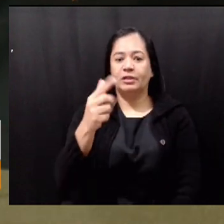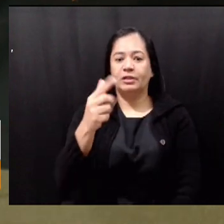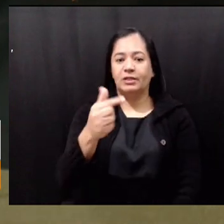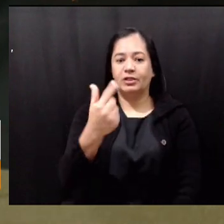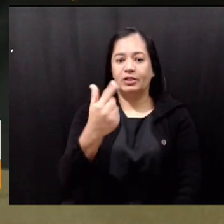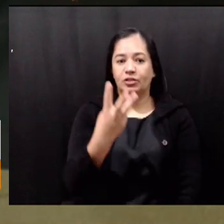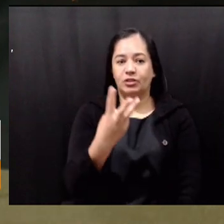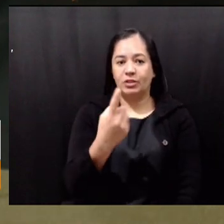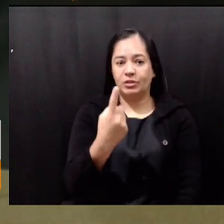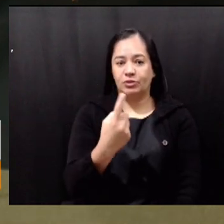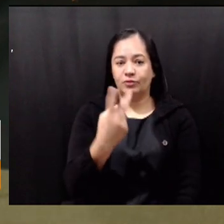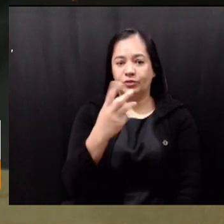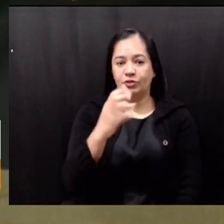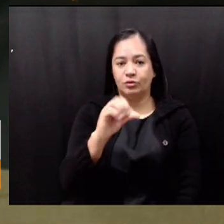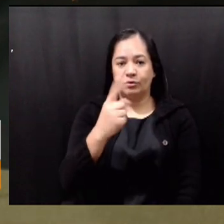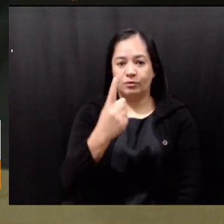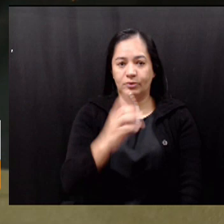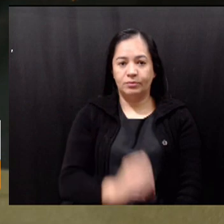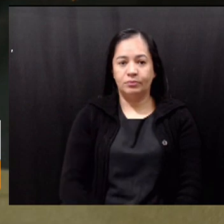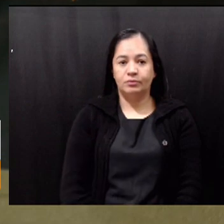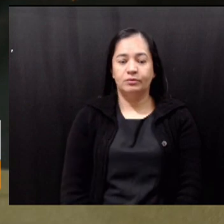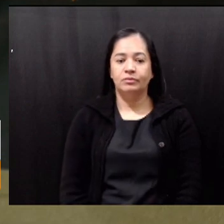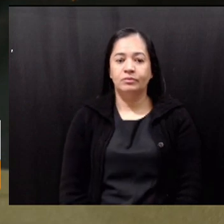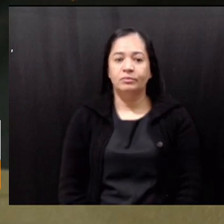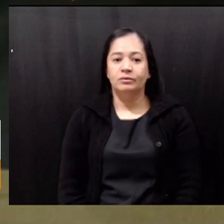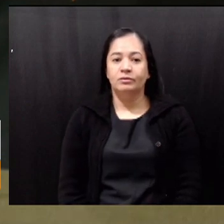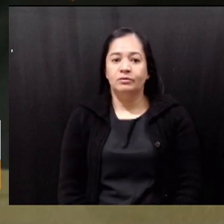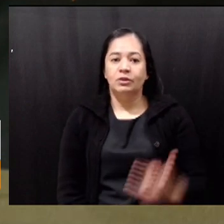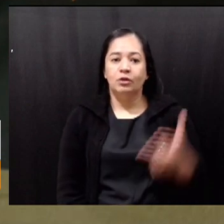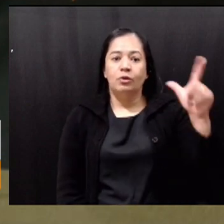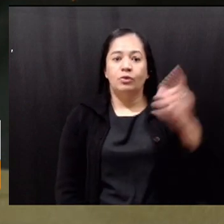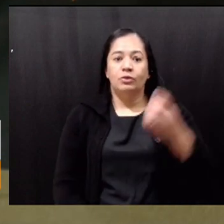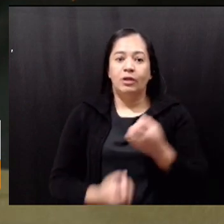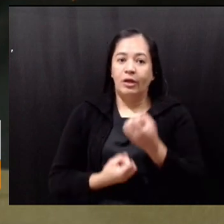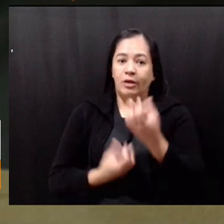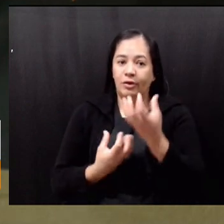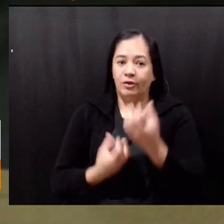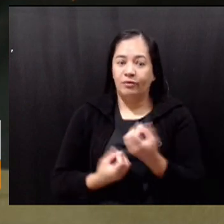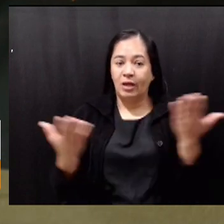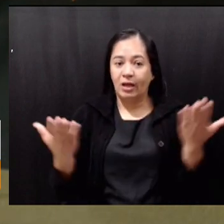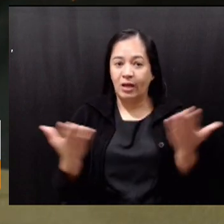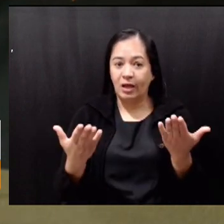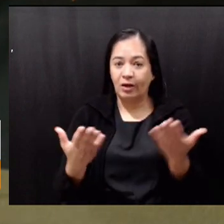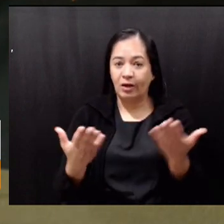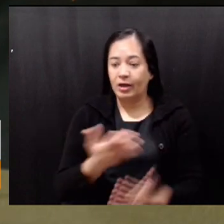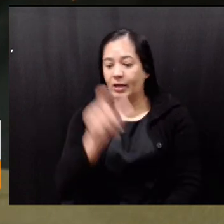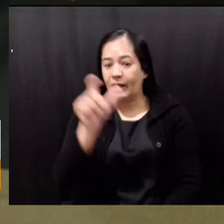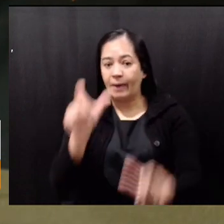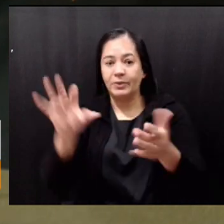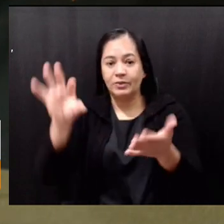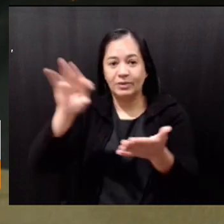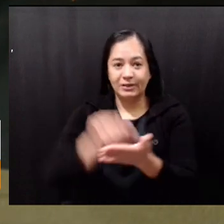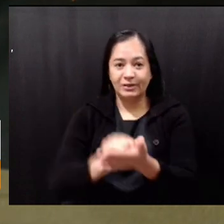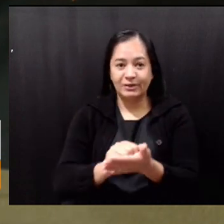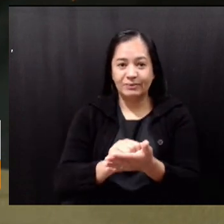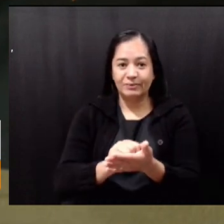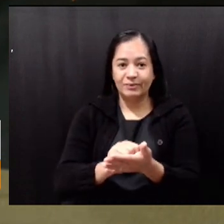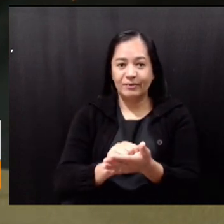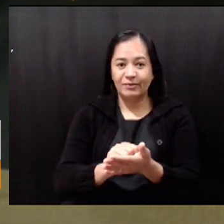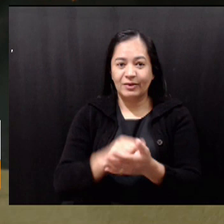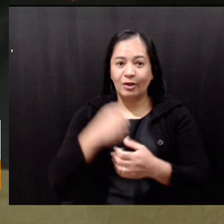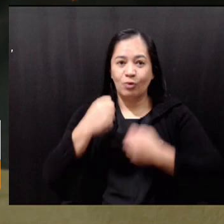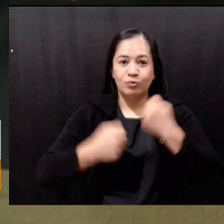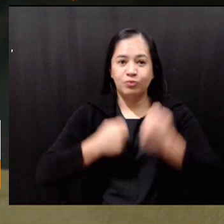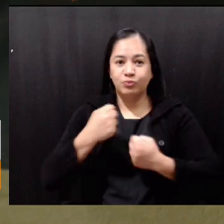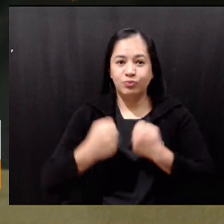1937312910. Muito bem, mais uma informação chegando, com o número recorde de inscritos. A Maratona de Campinas celebrou os